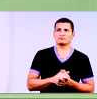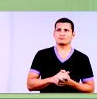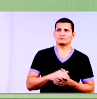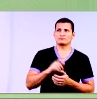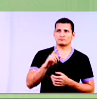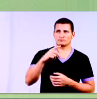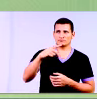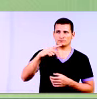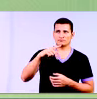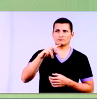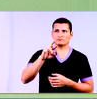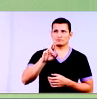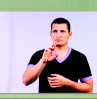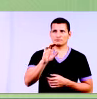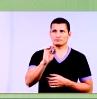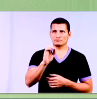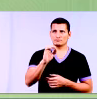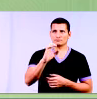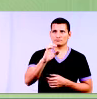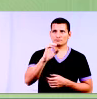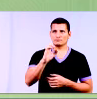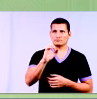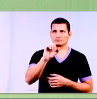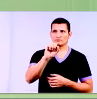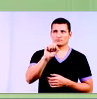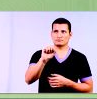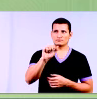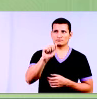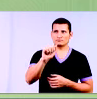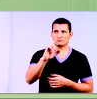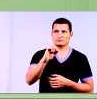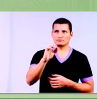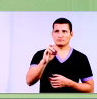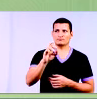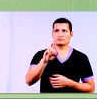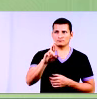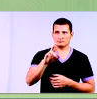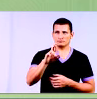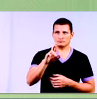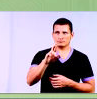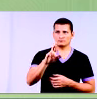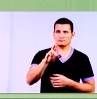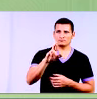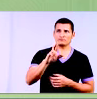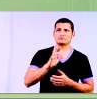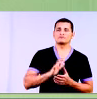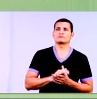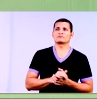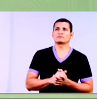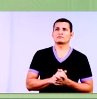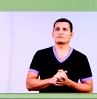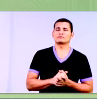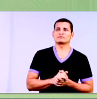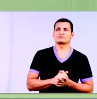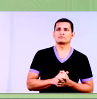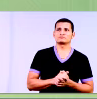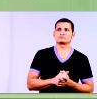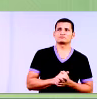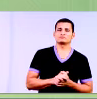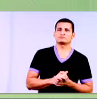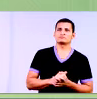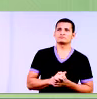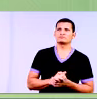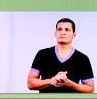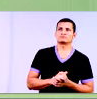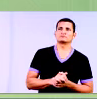de processador. Antigamente eu chamava a CPU daquela caixa, tá? Eu vou mexer na CPU, que eu diferenciava só a CPU, né? Isso.